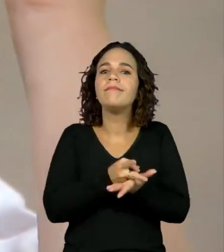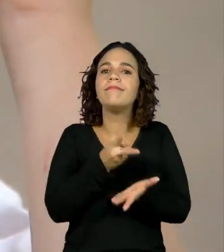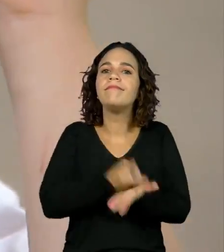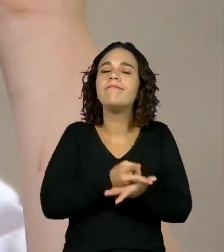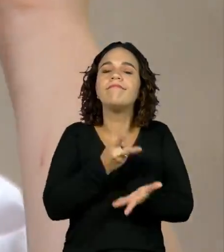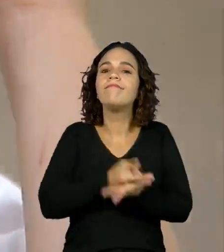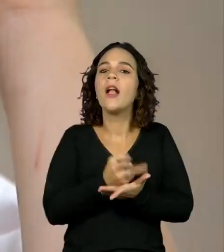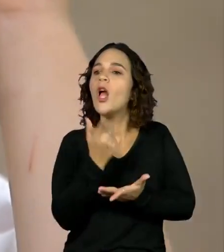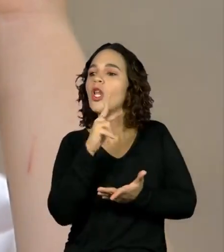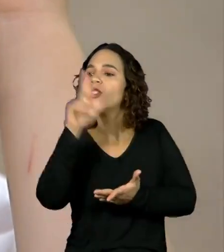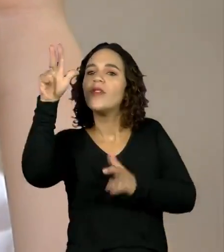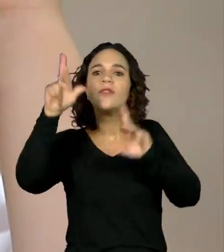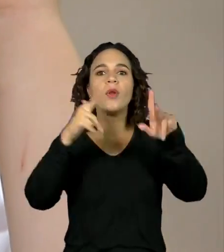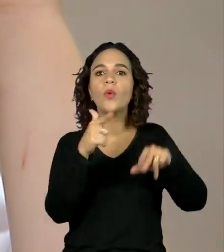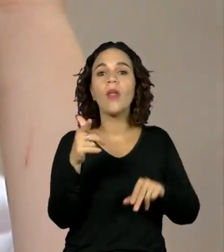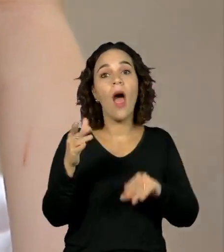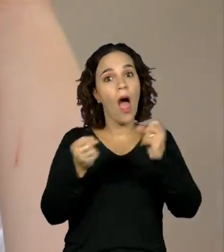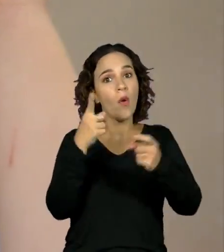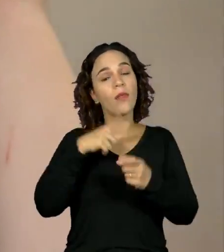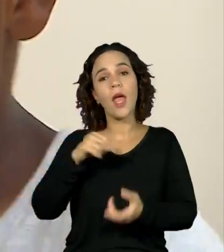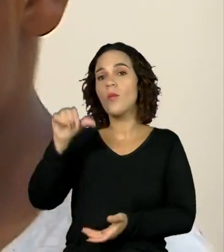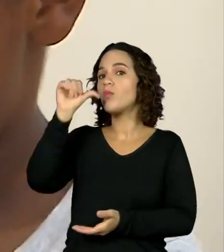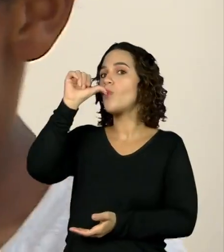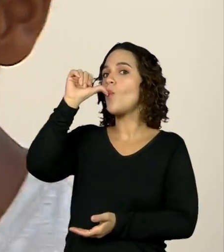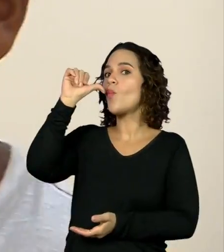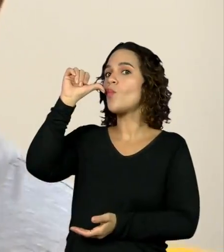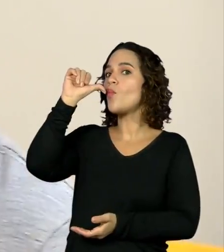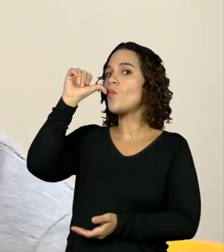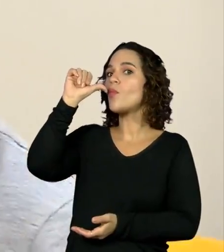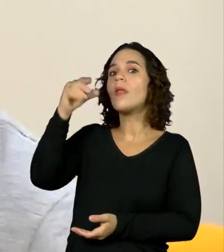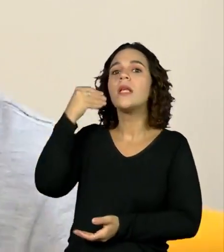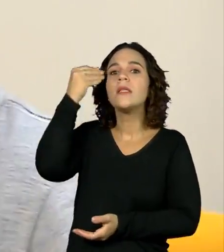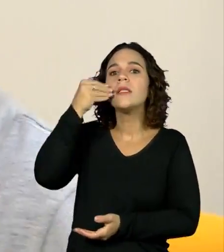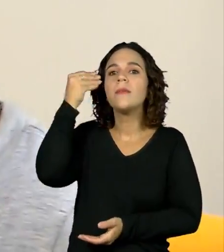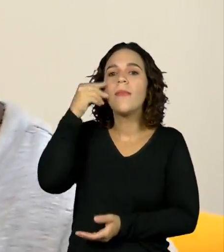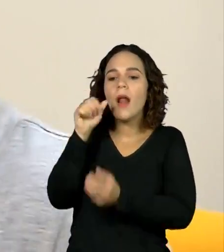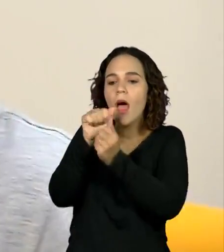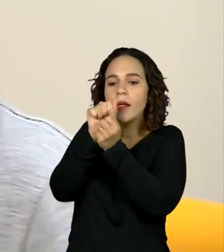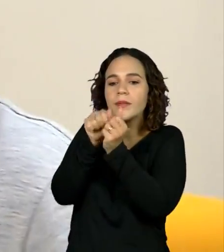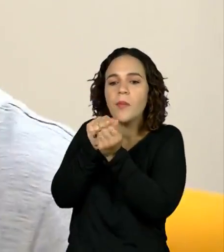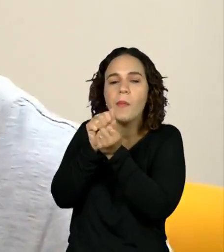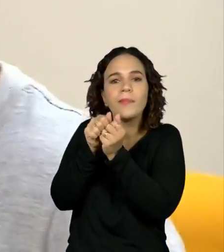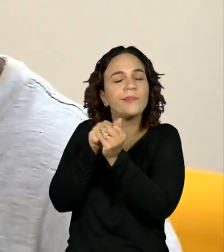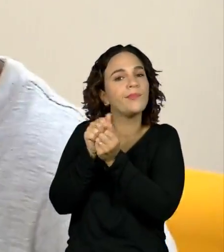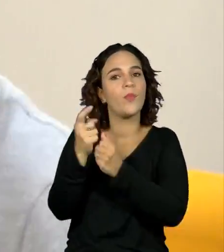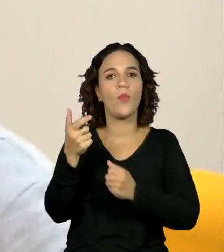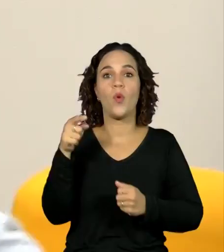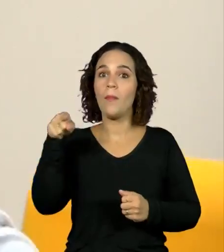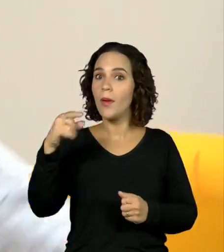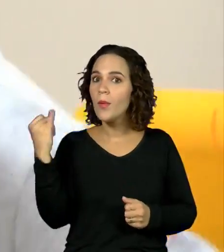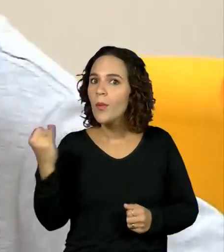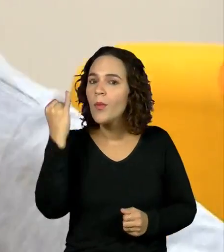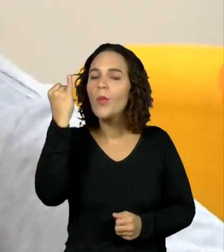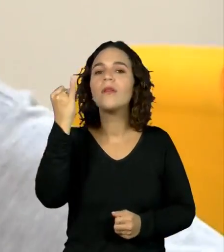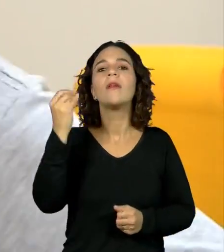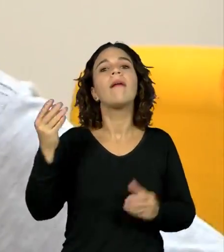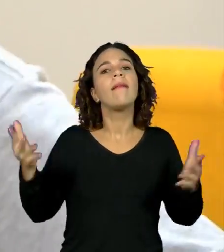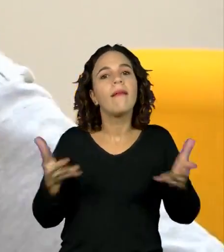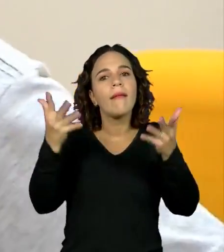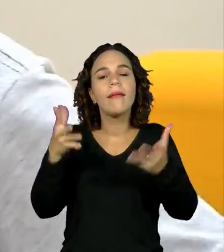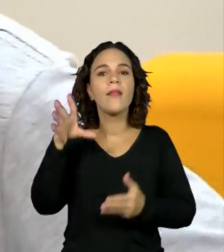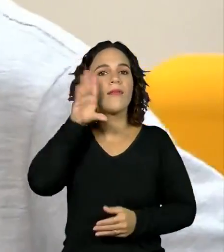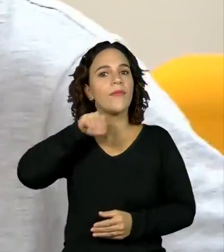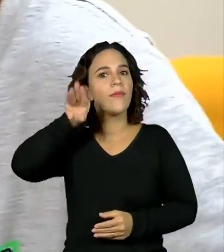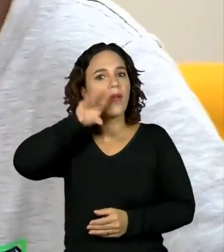Alguns ainda estão na mamadeira e têm pouca experiência com a mastigação, movimento importante para o desenvolvimento da